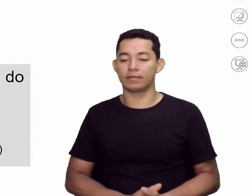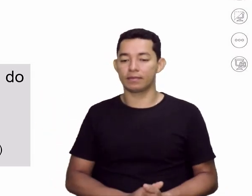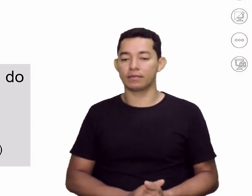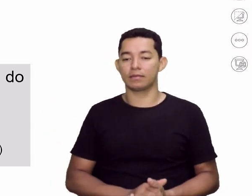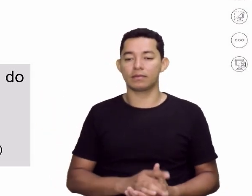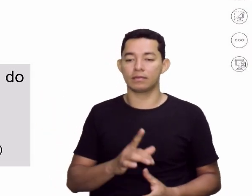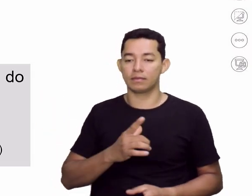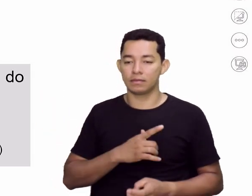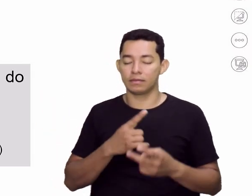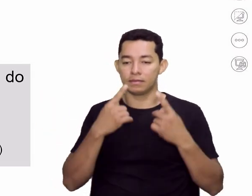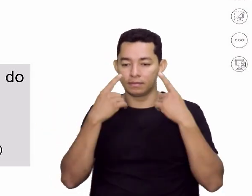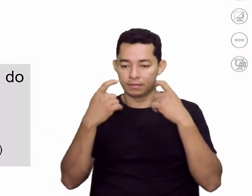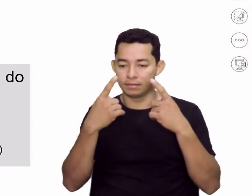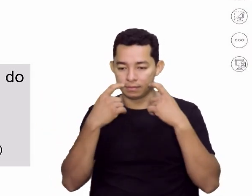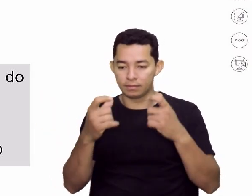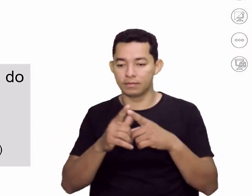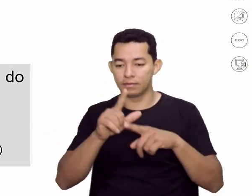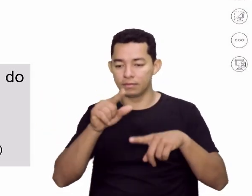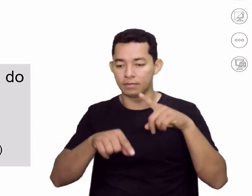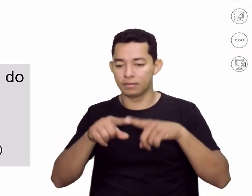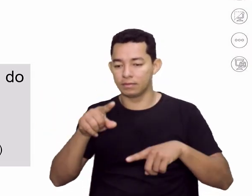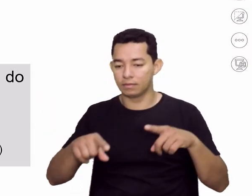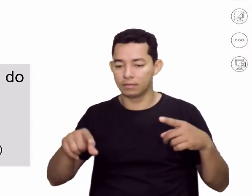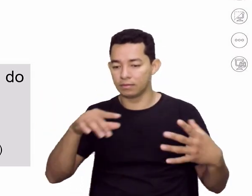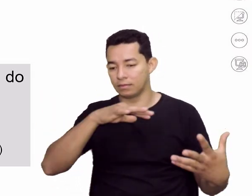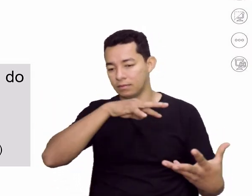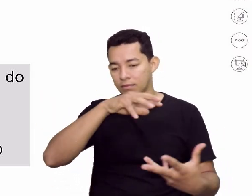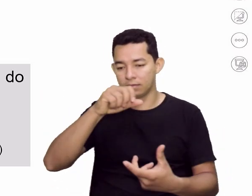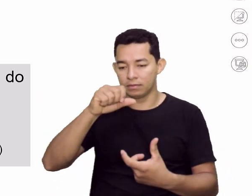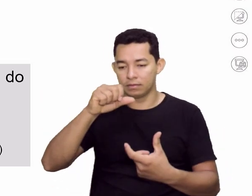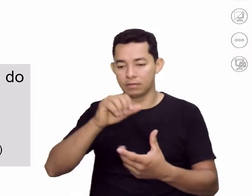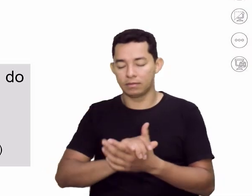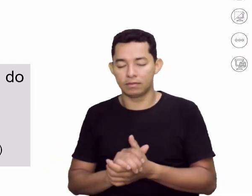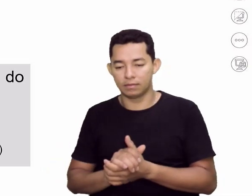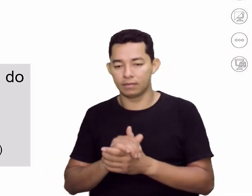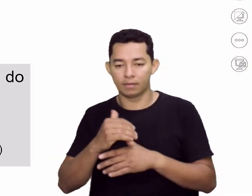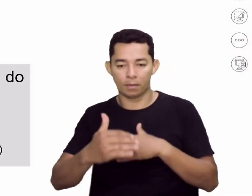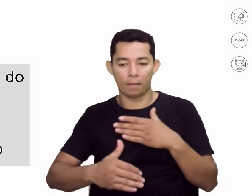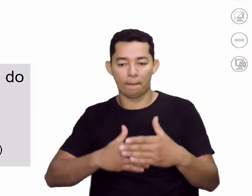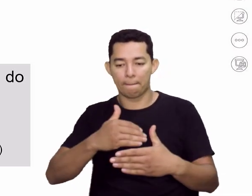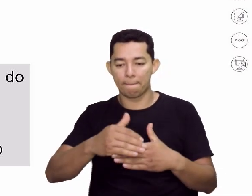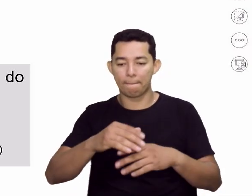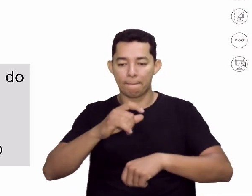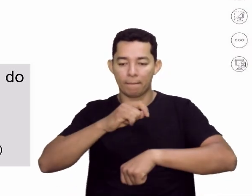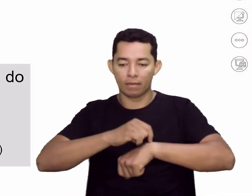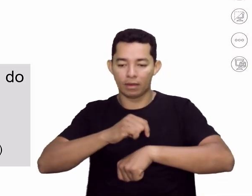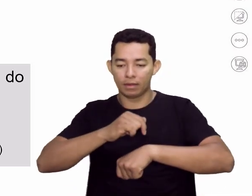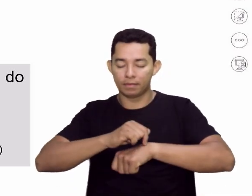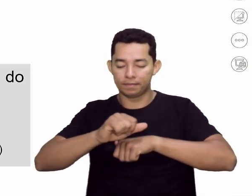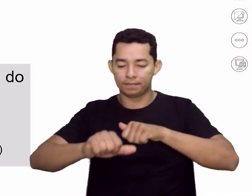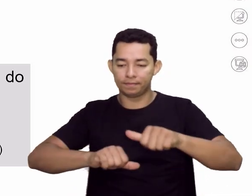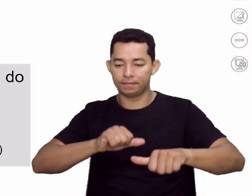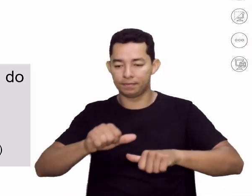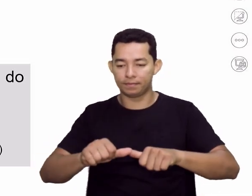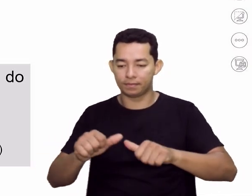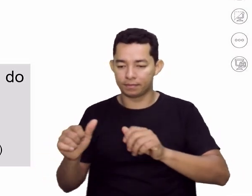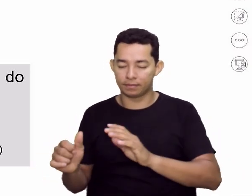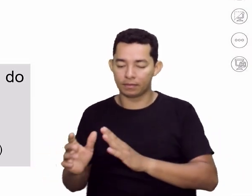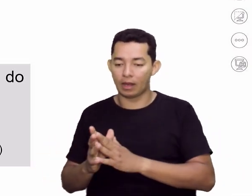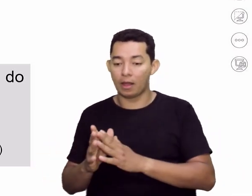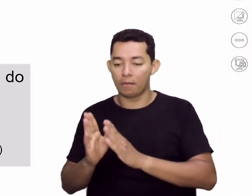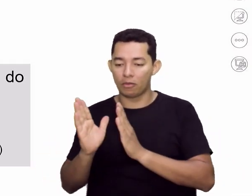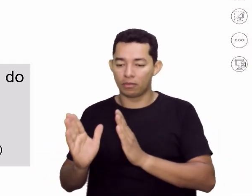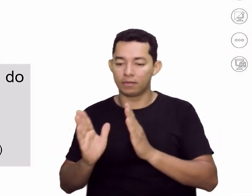por variações atmosféricas, passagem do tempo e mudanças de estação, pincelada curta e